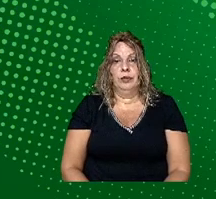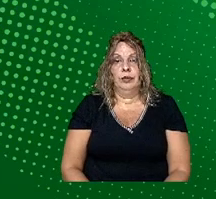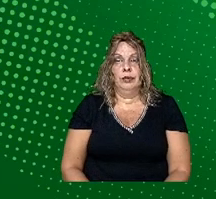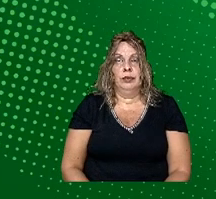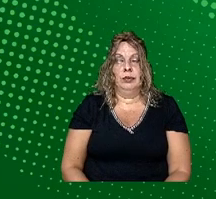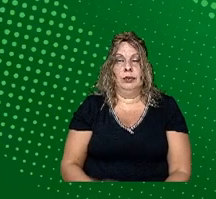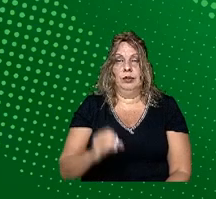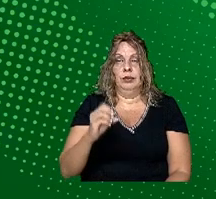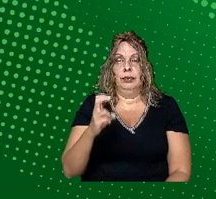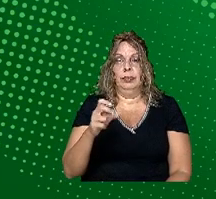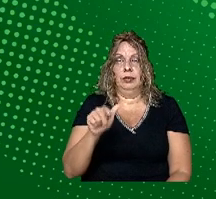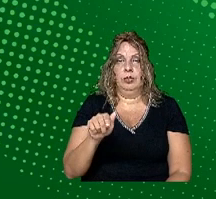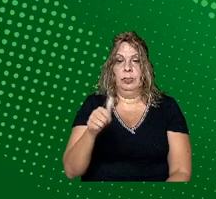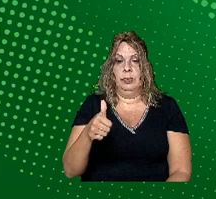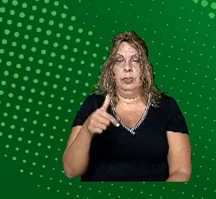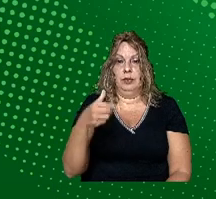R$500.